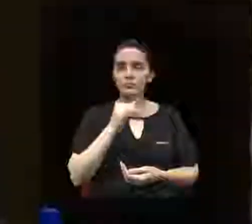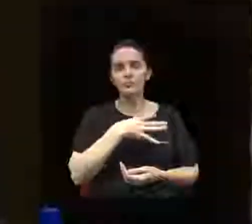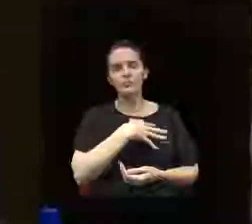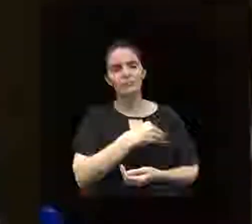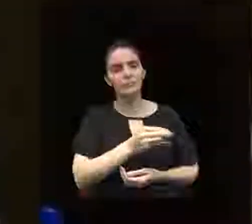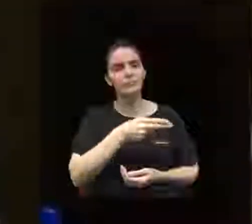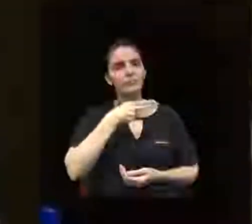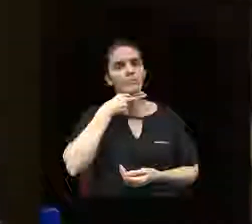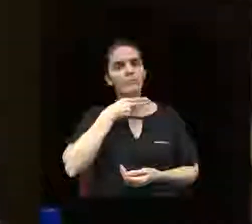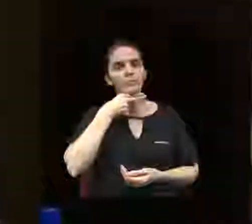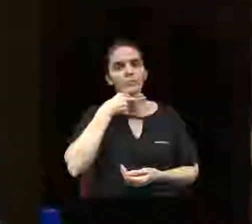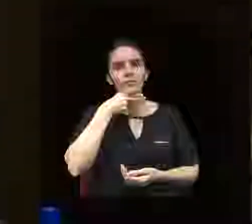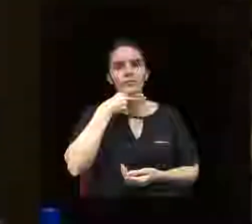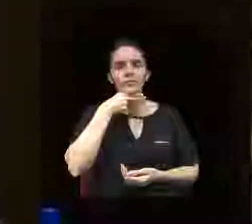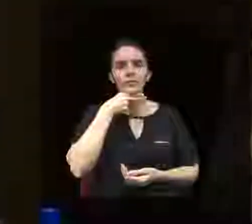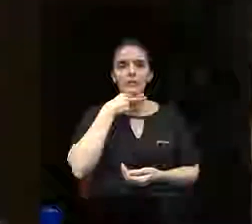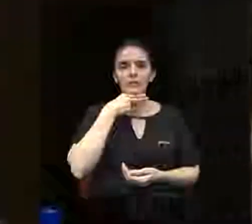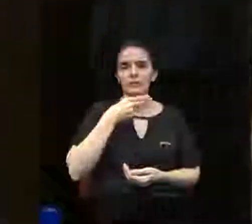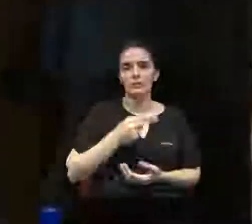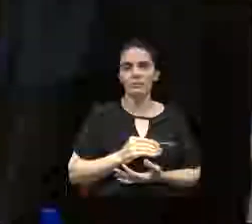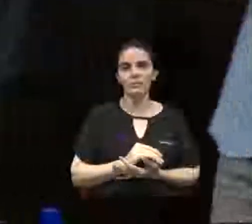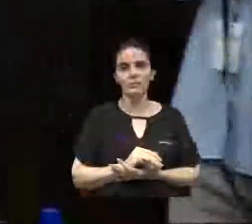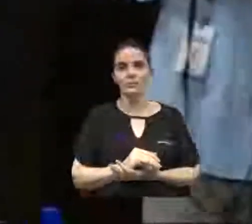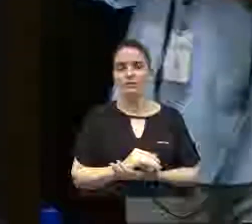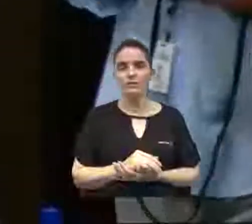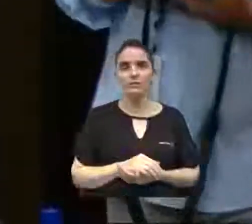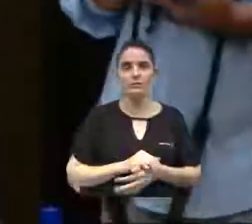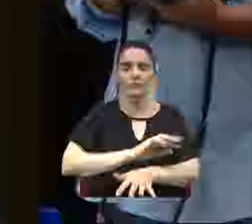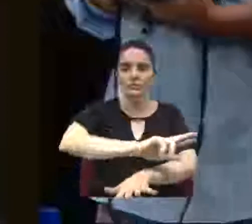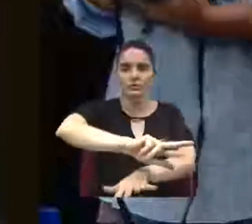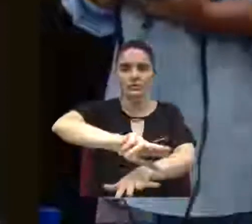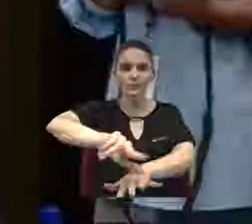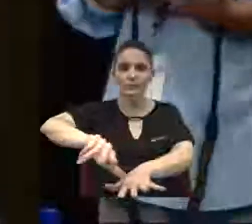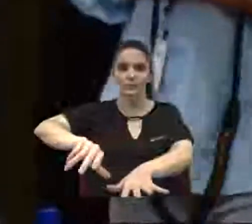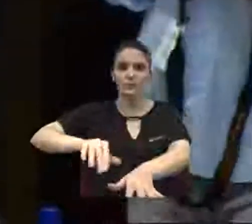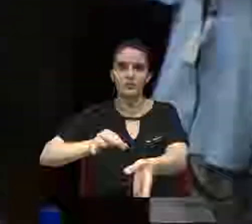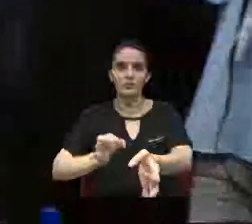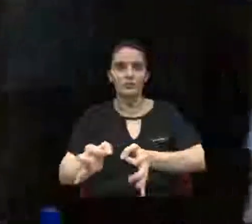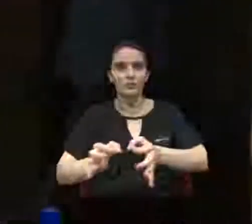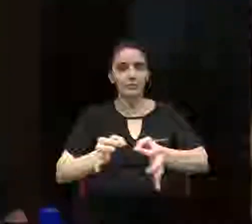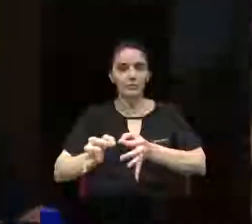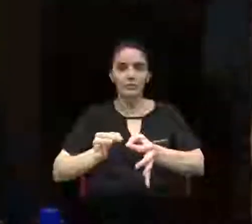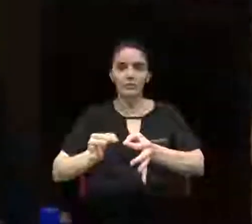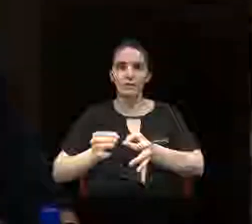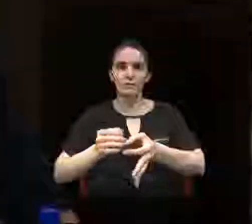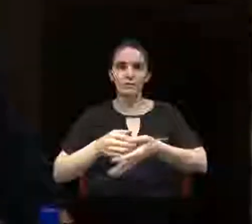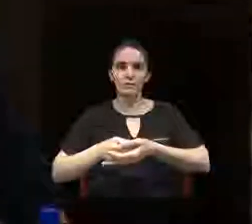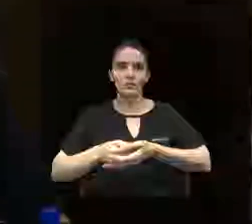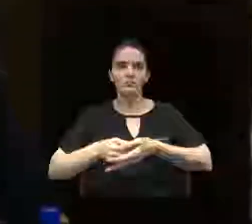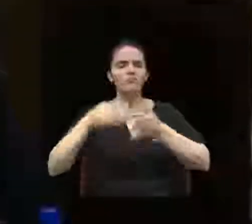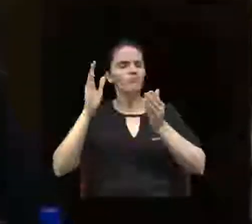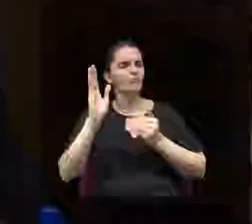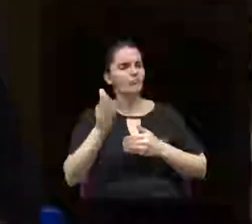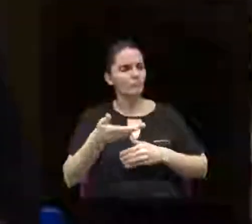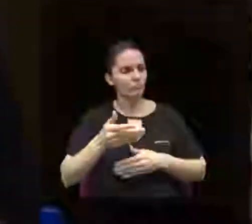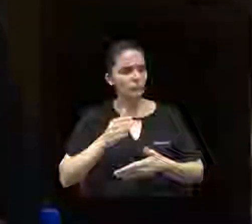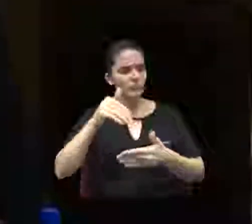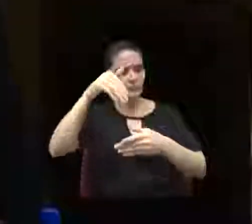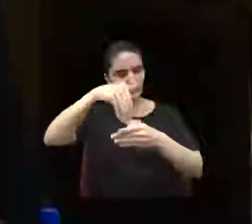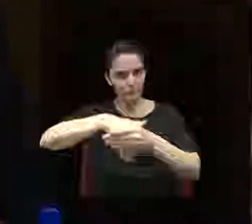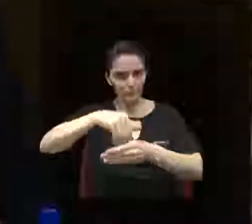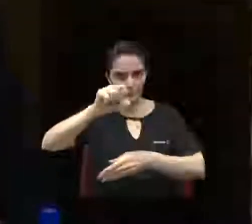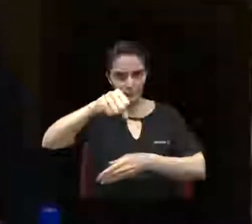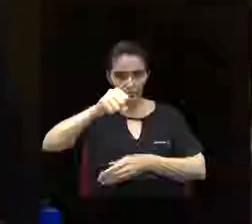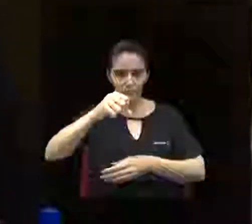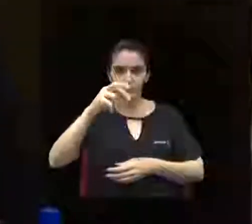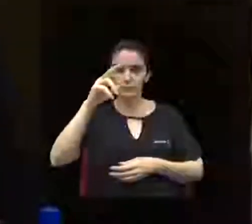esse é um projeto contínuo. Tantos projetos que a casa já foi feita aqui, foi votado, o pastor Nilton diz